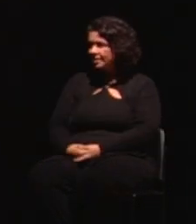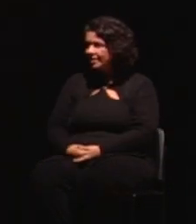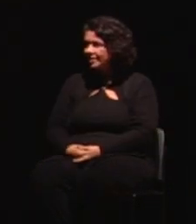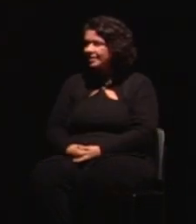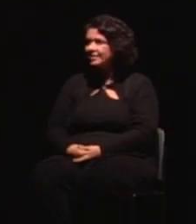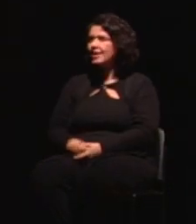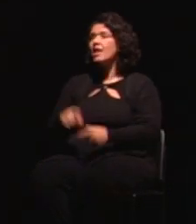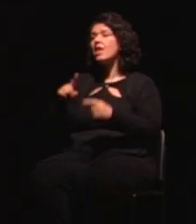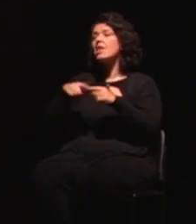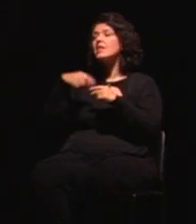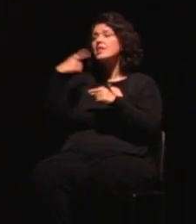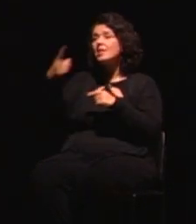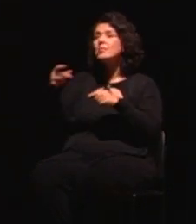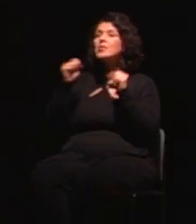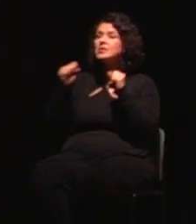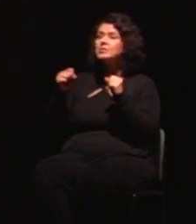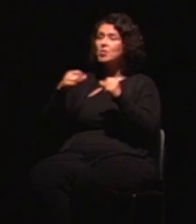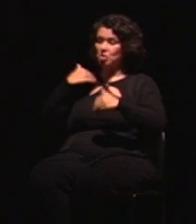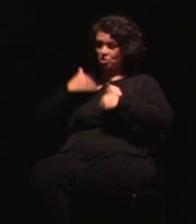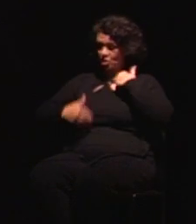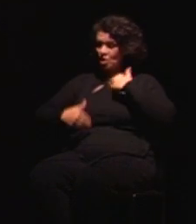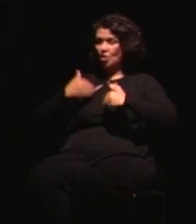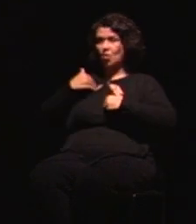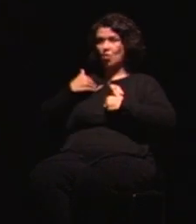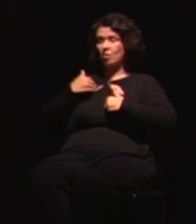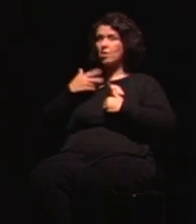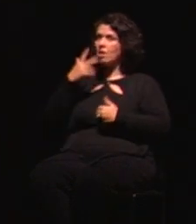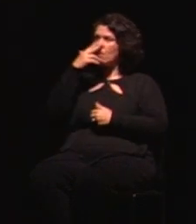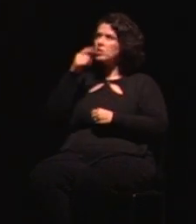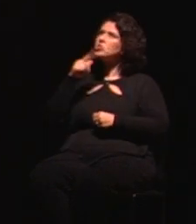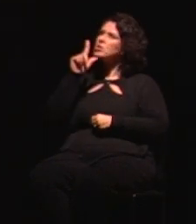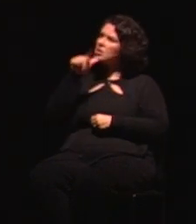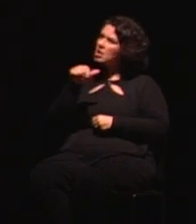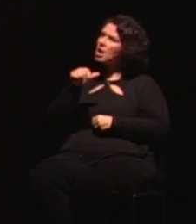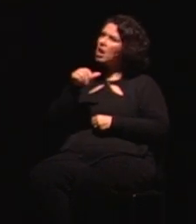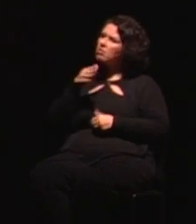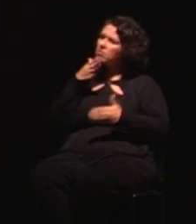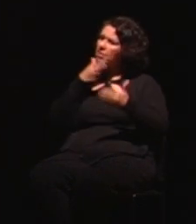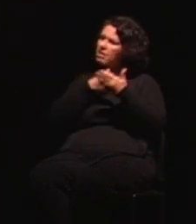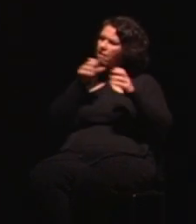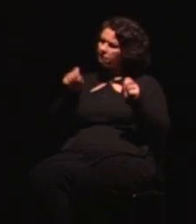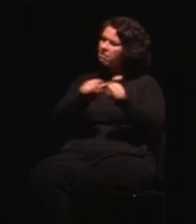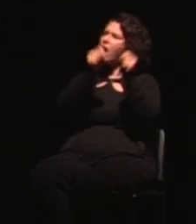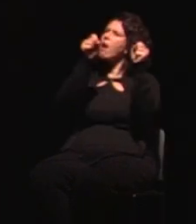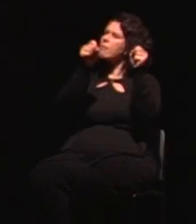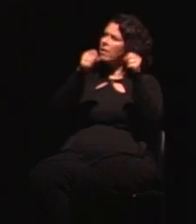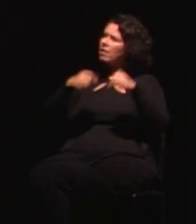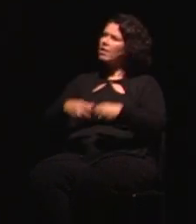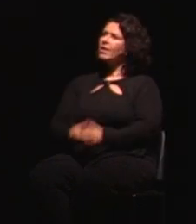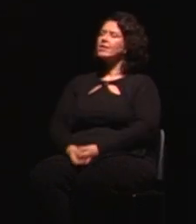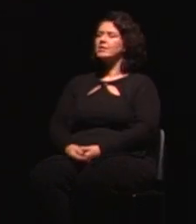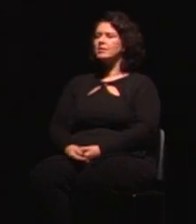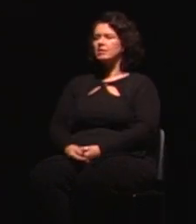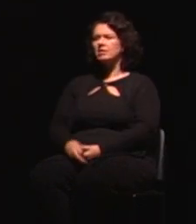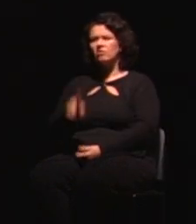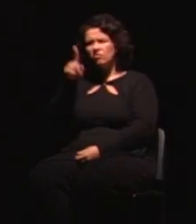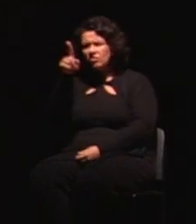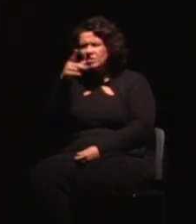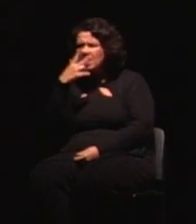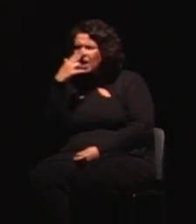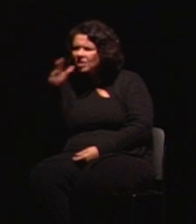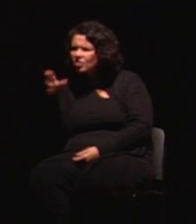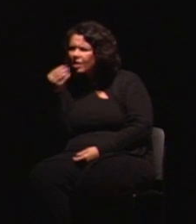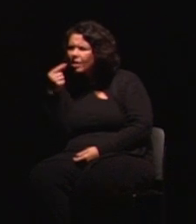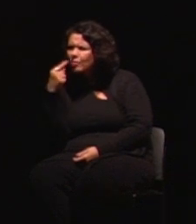e daí poder beijar o produtor. É uma quebra de limites. Você acha que a boca é uma...